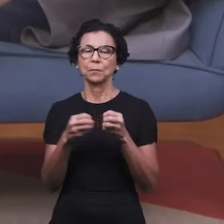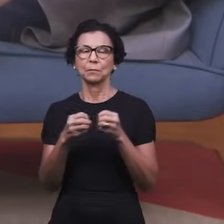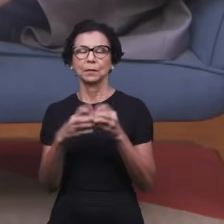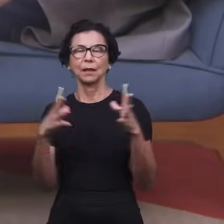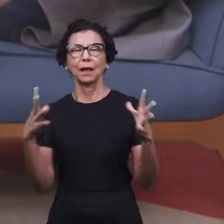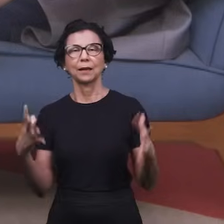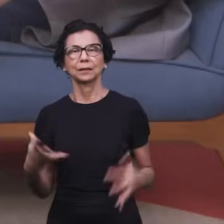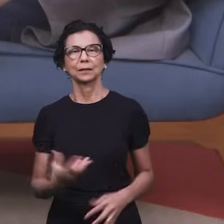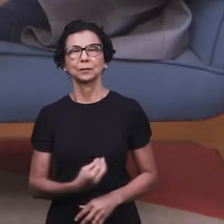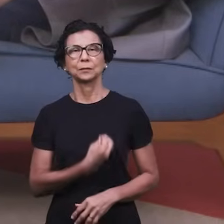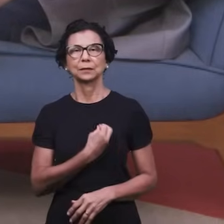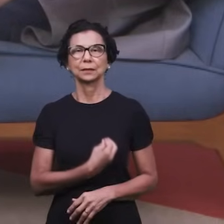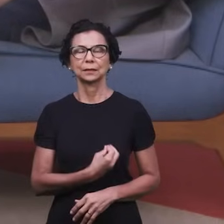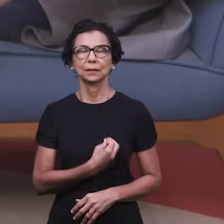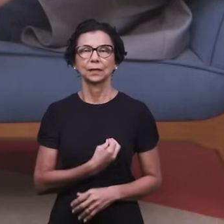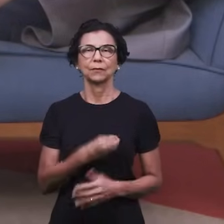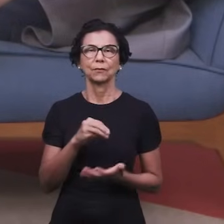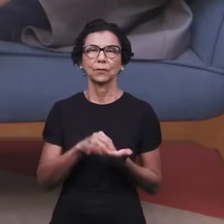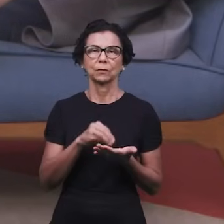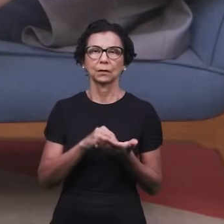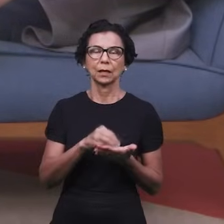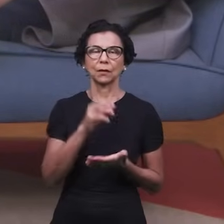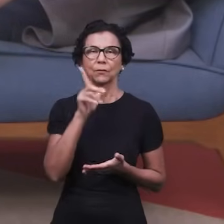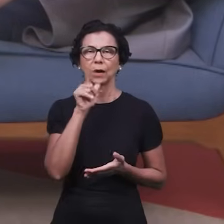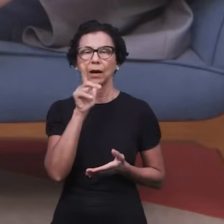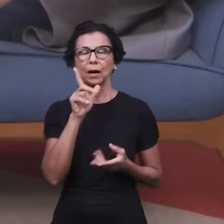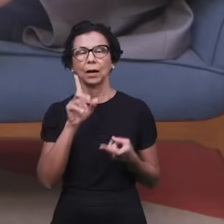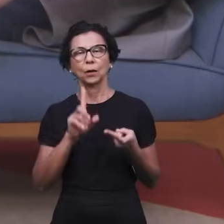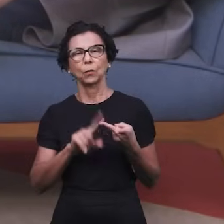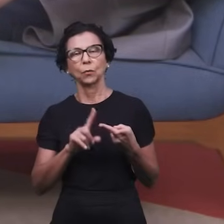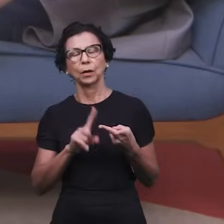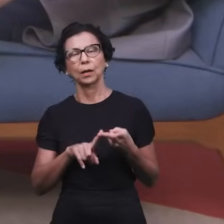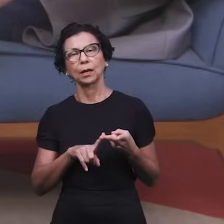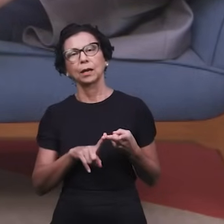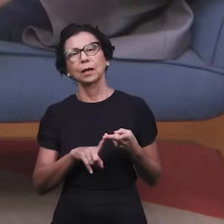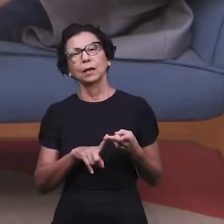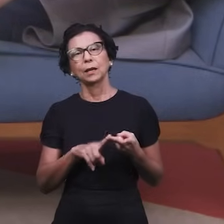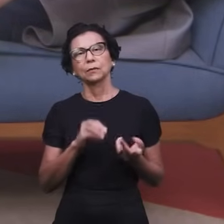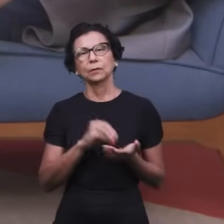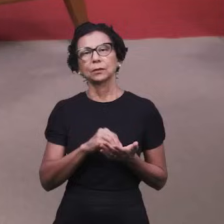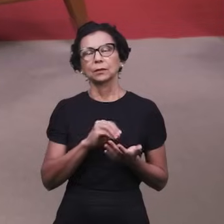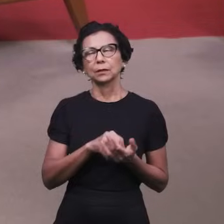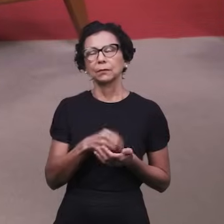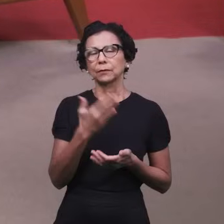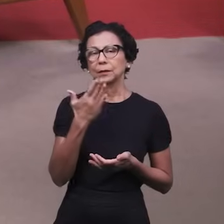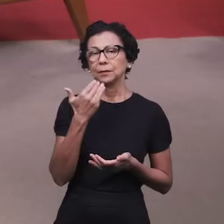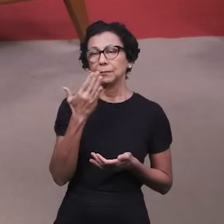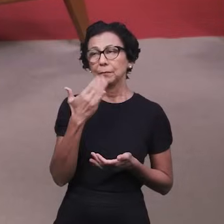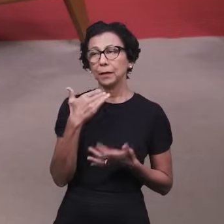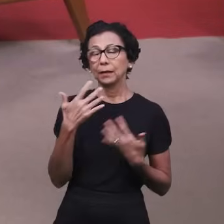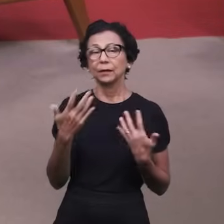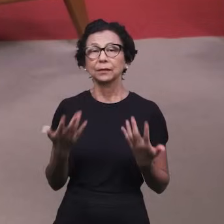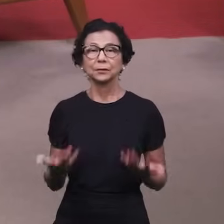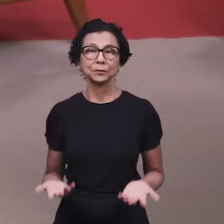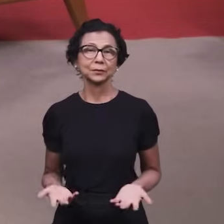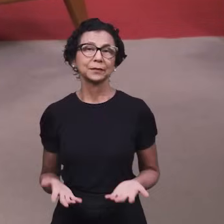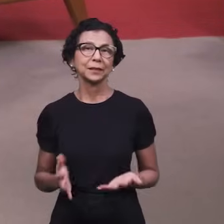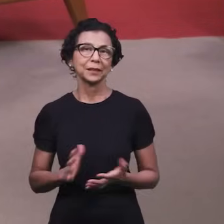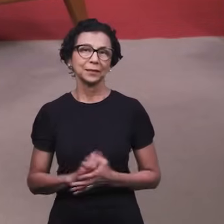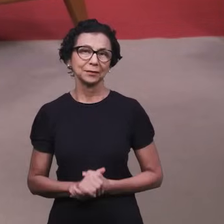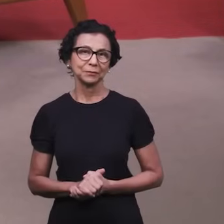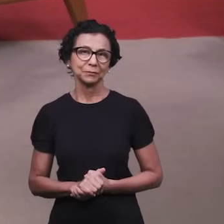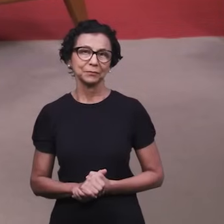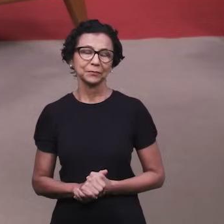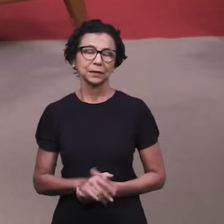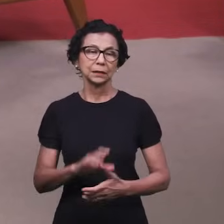as codornizes. Então, de dia a coluna de nuvem, à noite a coluna de fogo. Então, todos